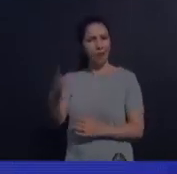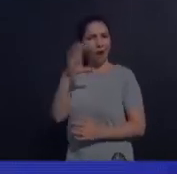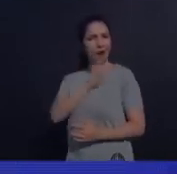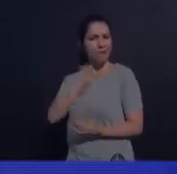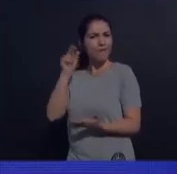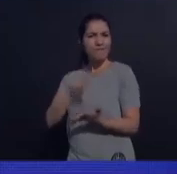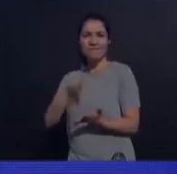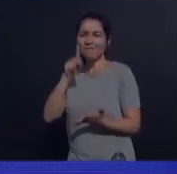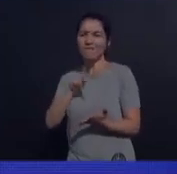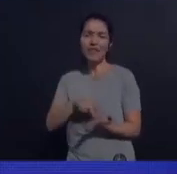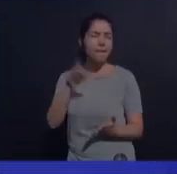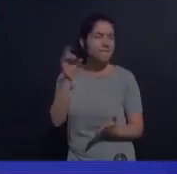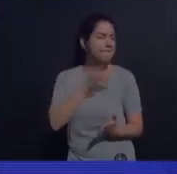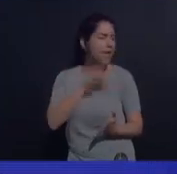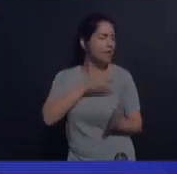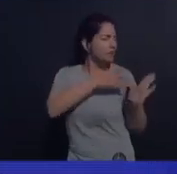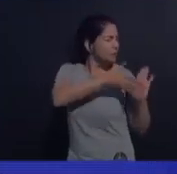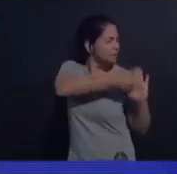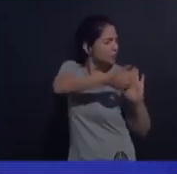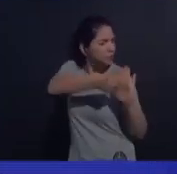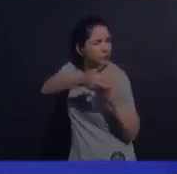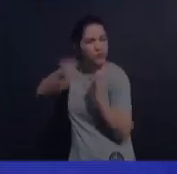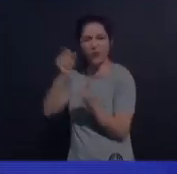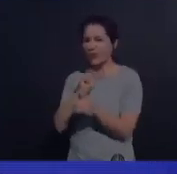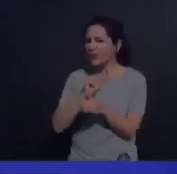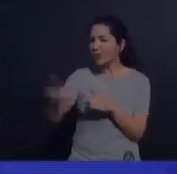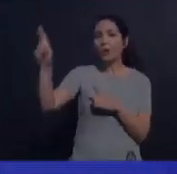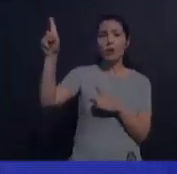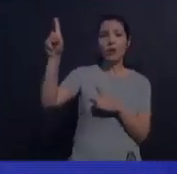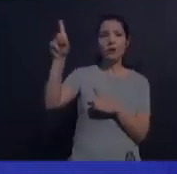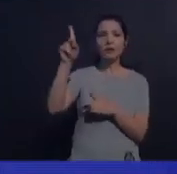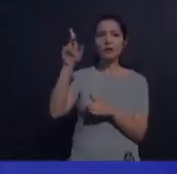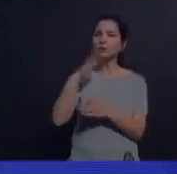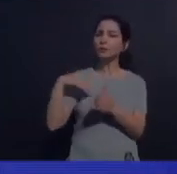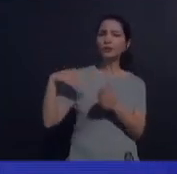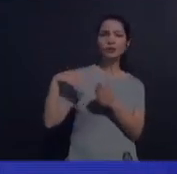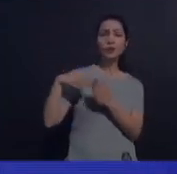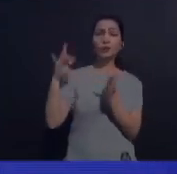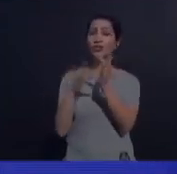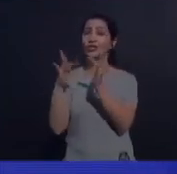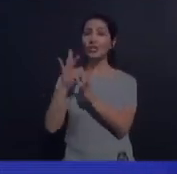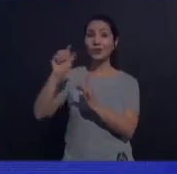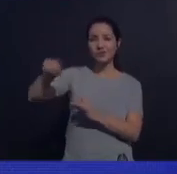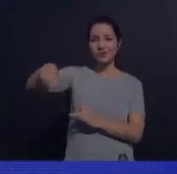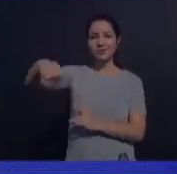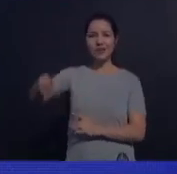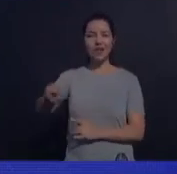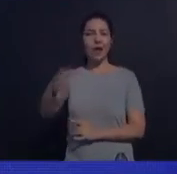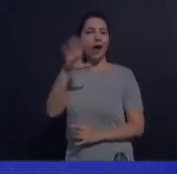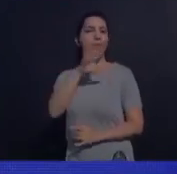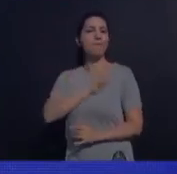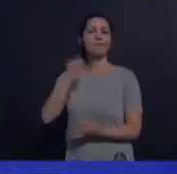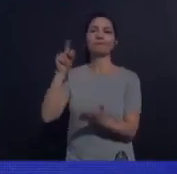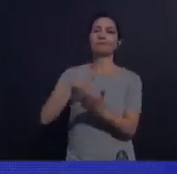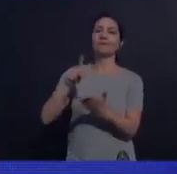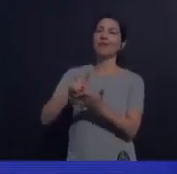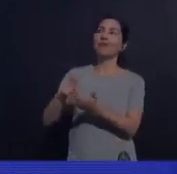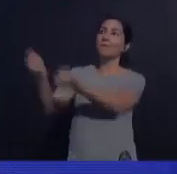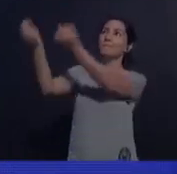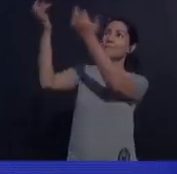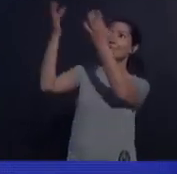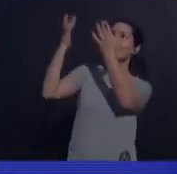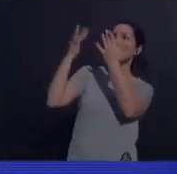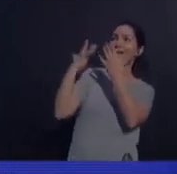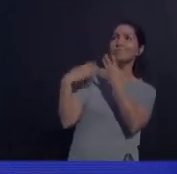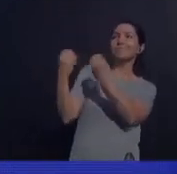o verdadeiro amor lança fora todo o medo o verdadeiro amor que vem de deus me ensina